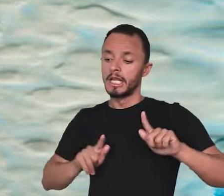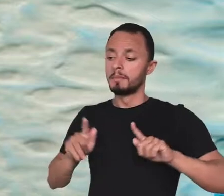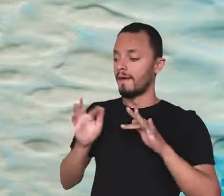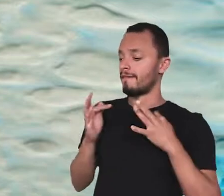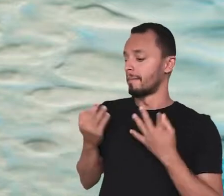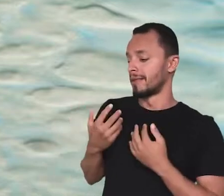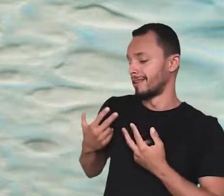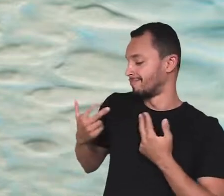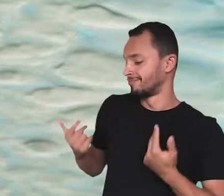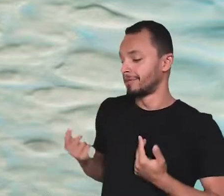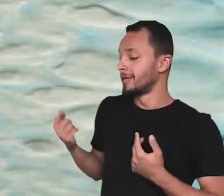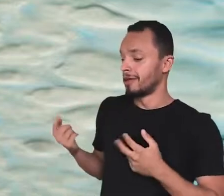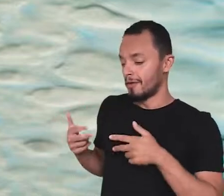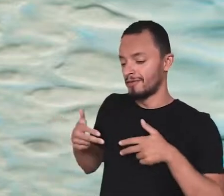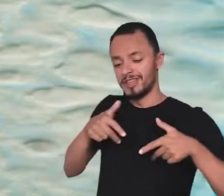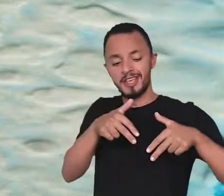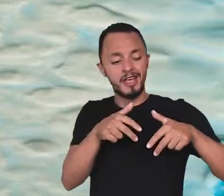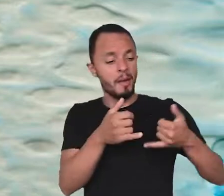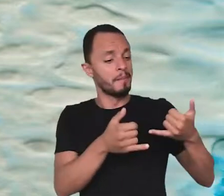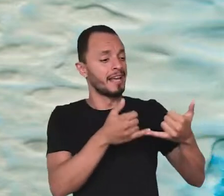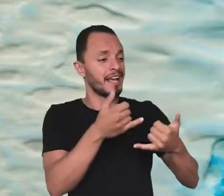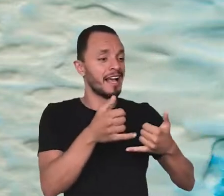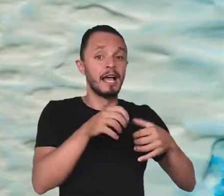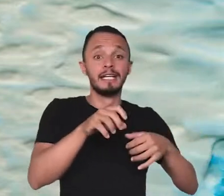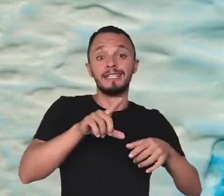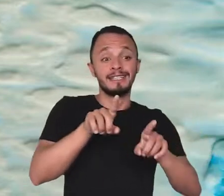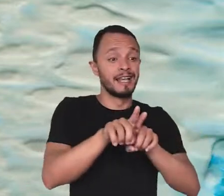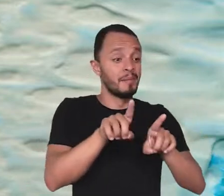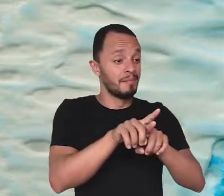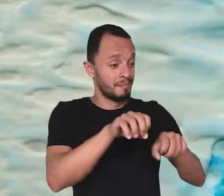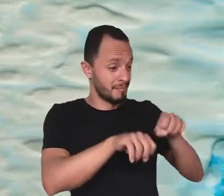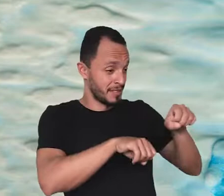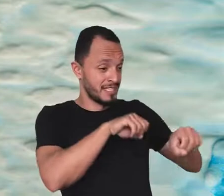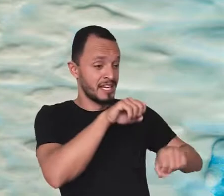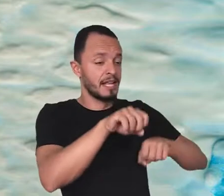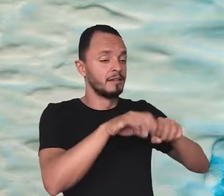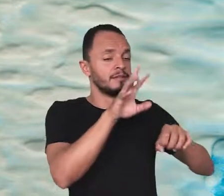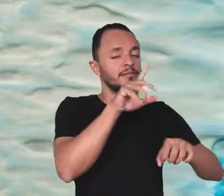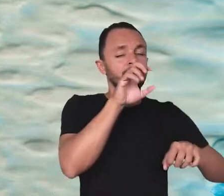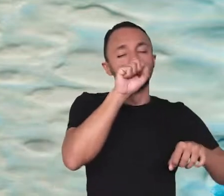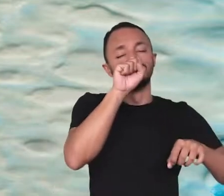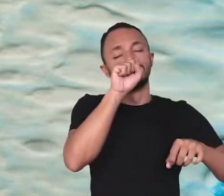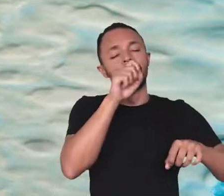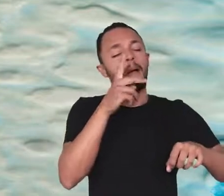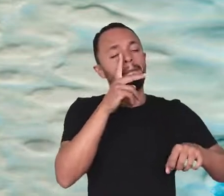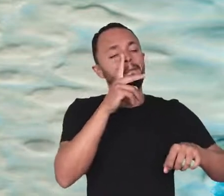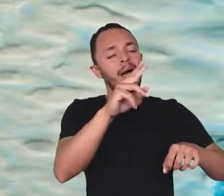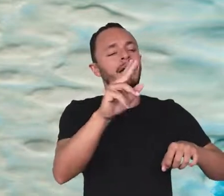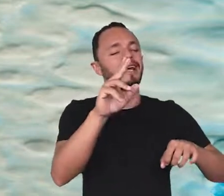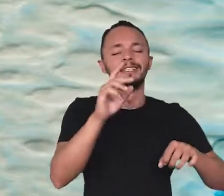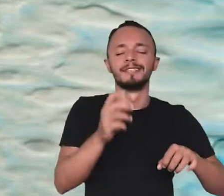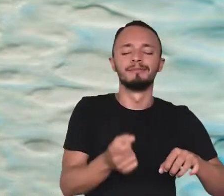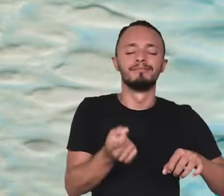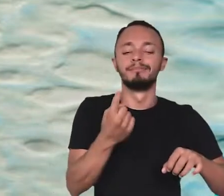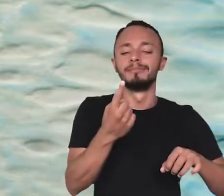primas. É como se andar de bicicleta tivesse o cheiro da Marizia. É engraçado como algumas